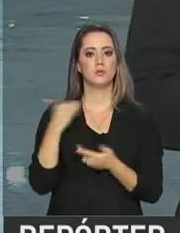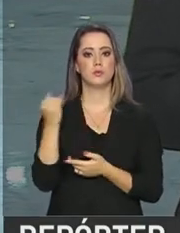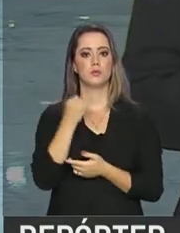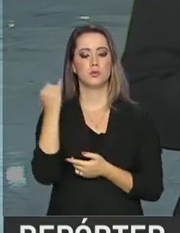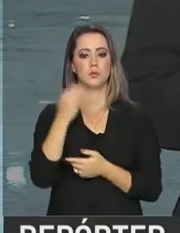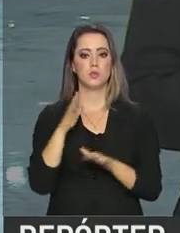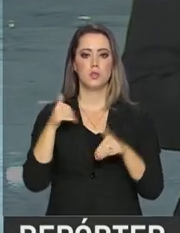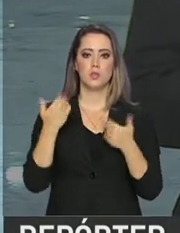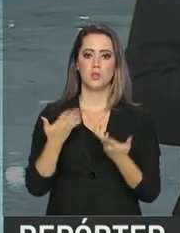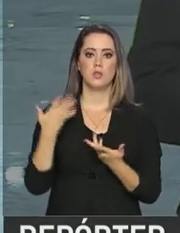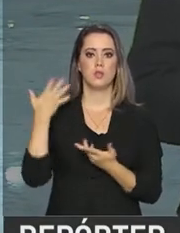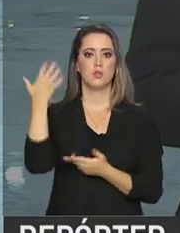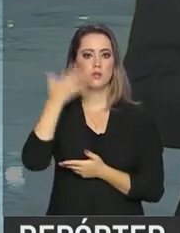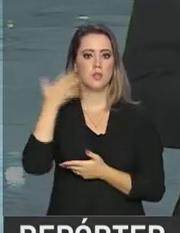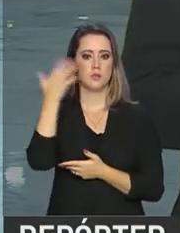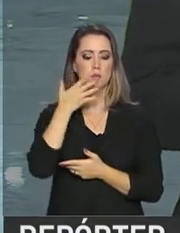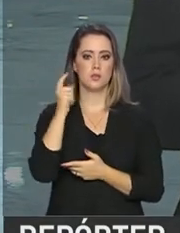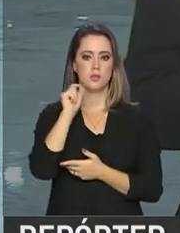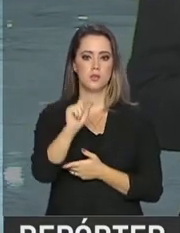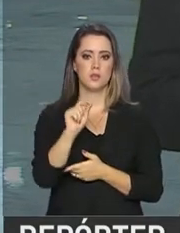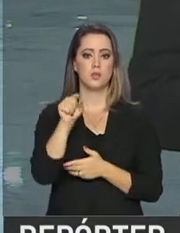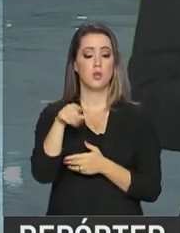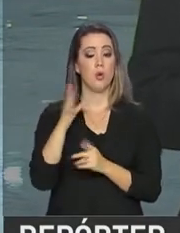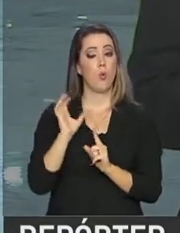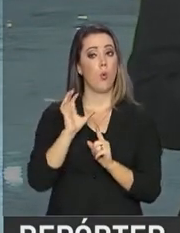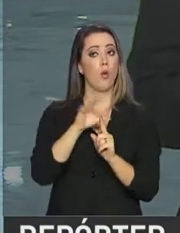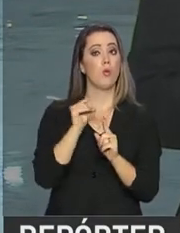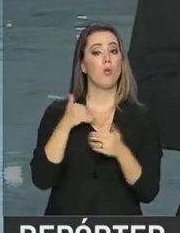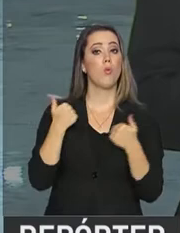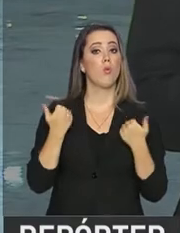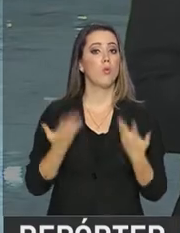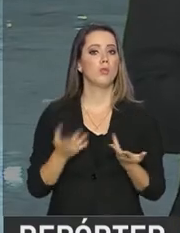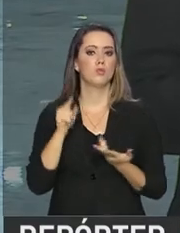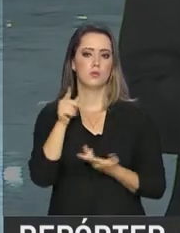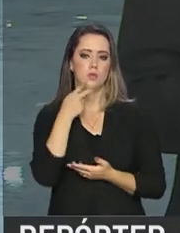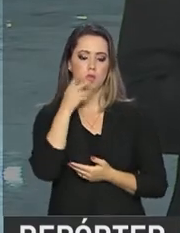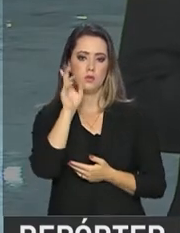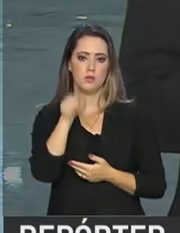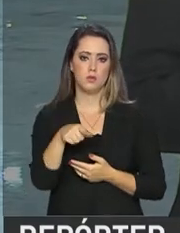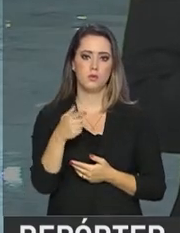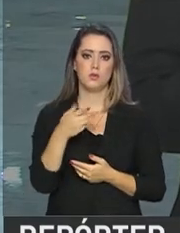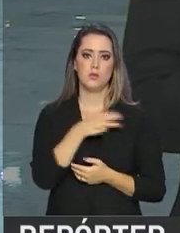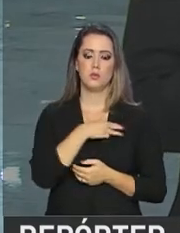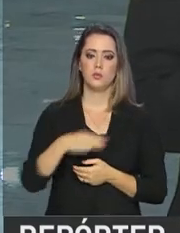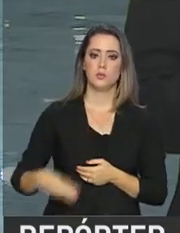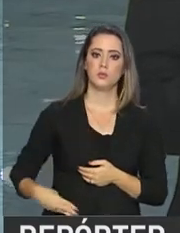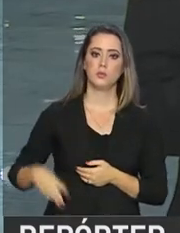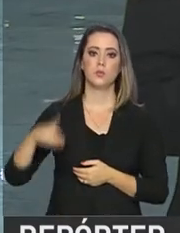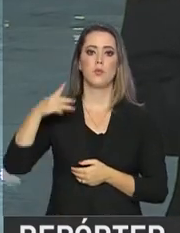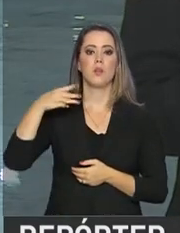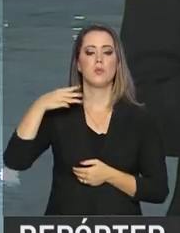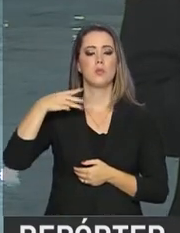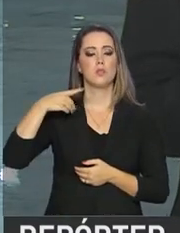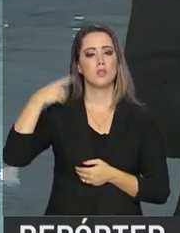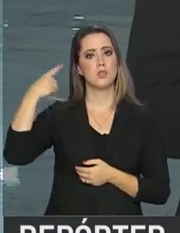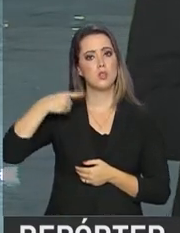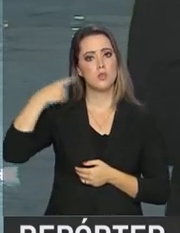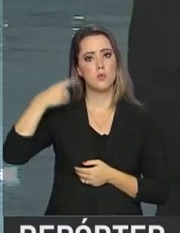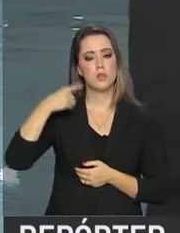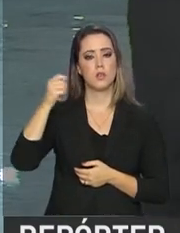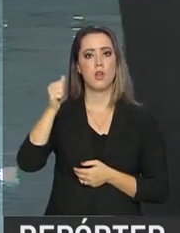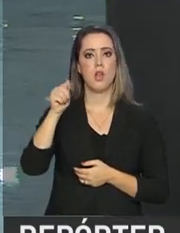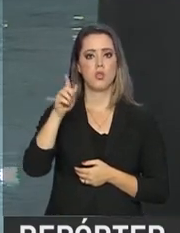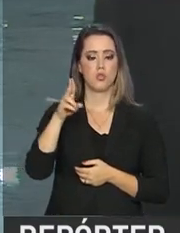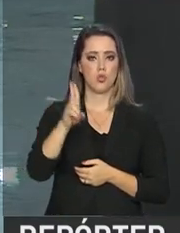roberto quem vai falar um pouquinho sobre este impacto com a gente como você disse é ministro da advocacia geral da união greice mendonça